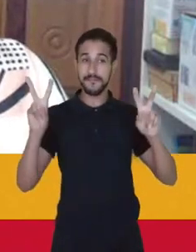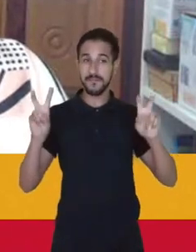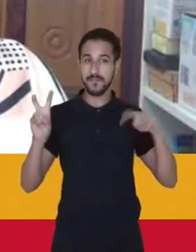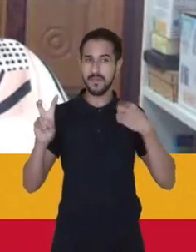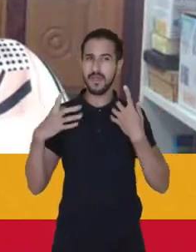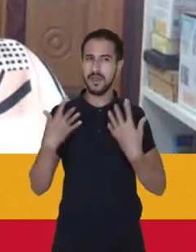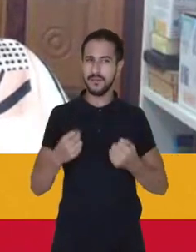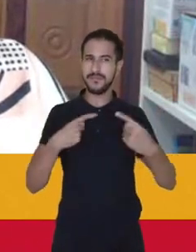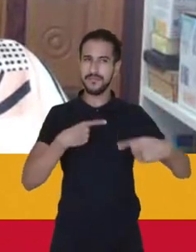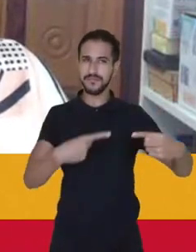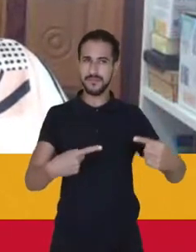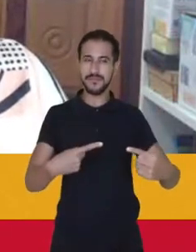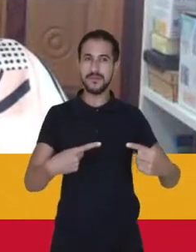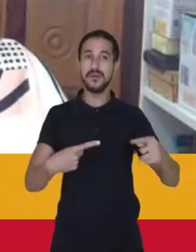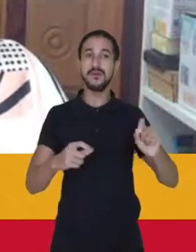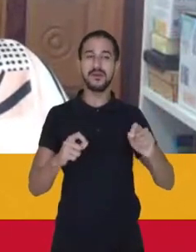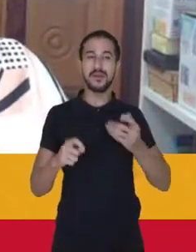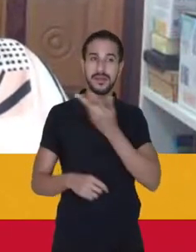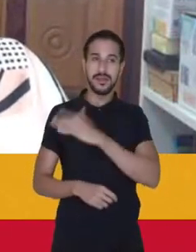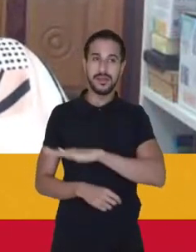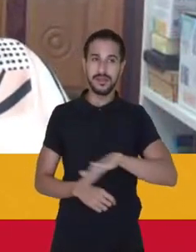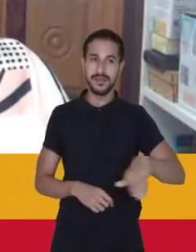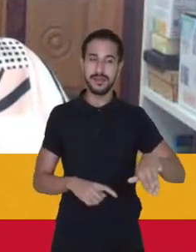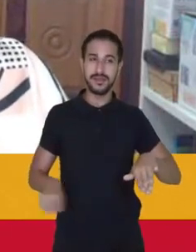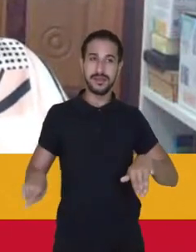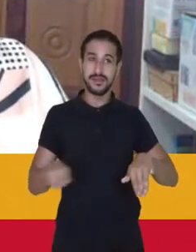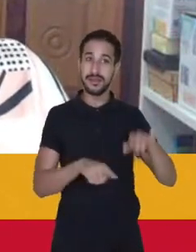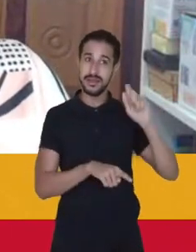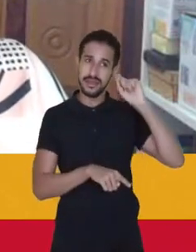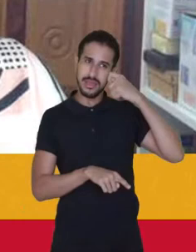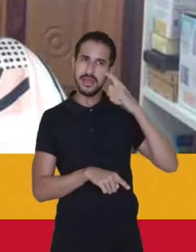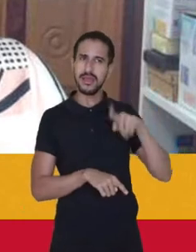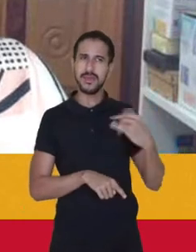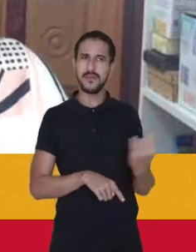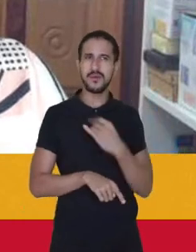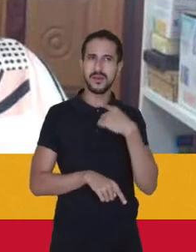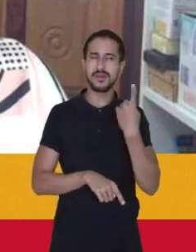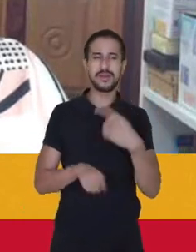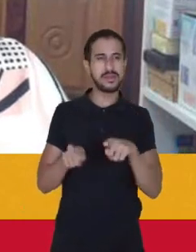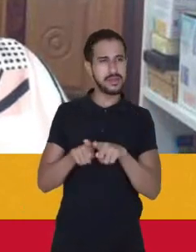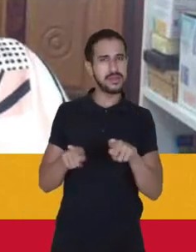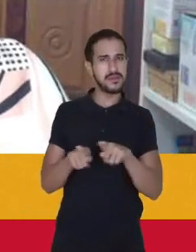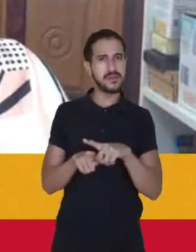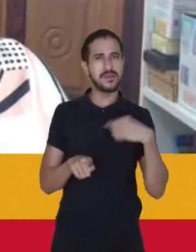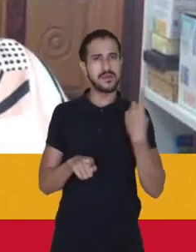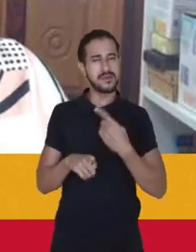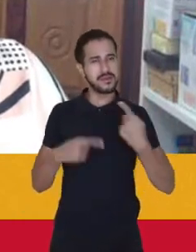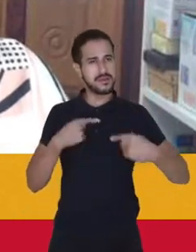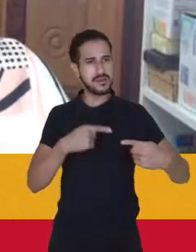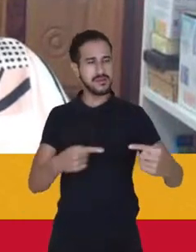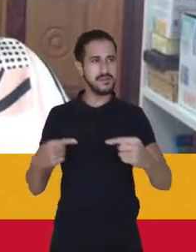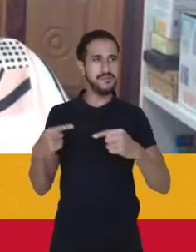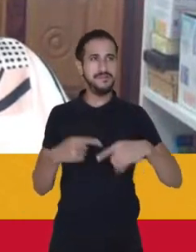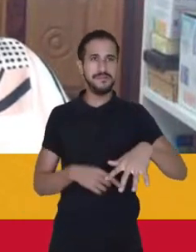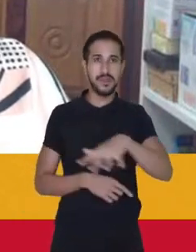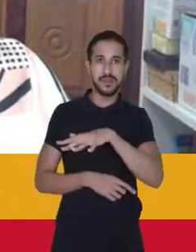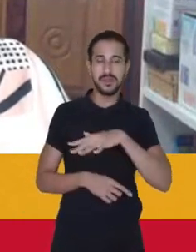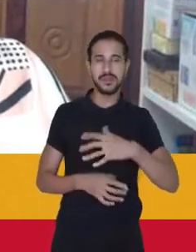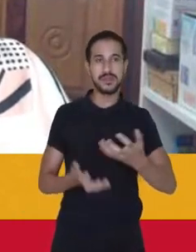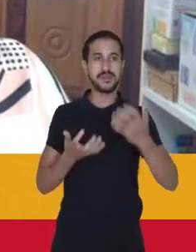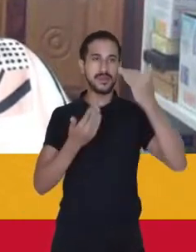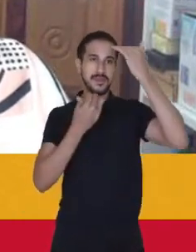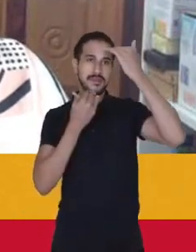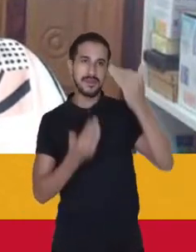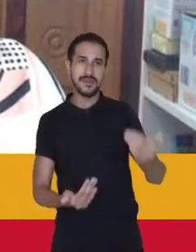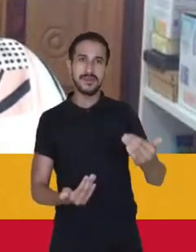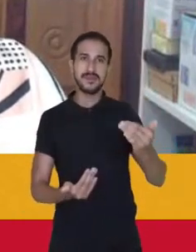nós vamos discutir será Infâncias Negras. Acho que é super importante também que a gente faça esse debate. E